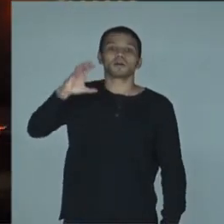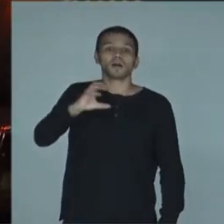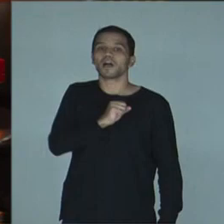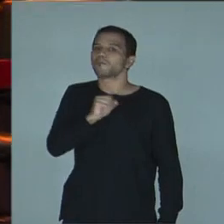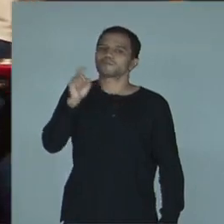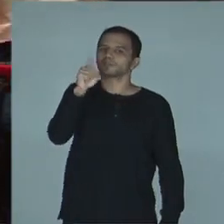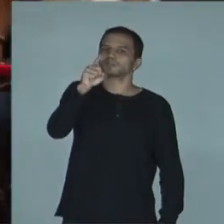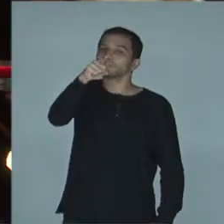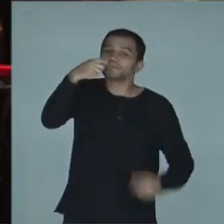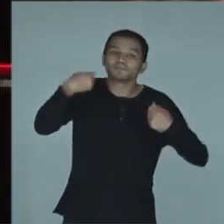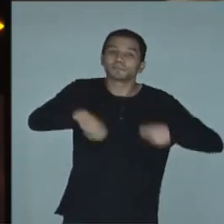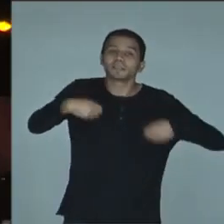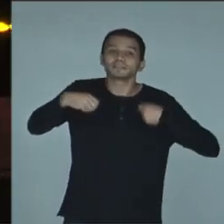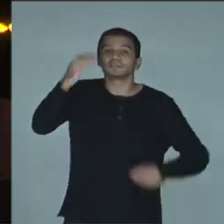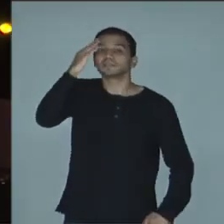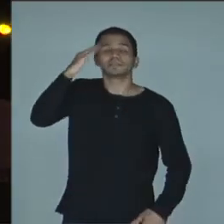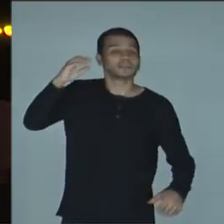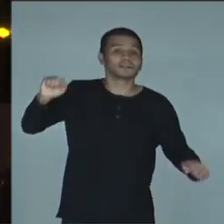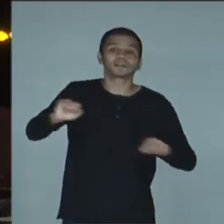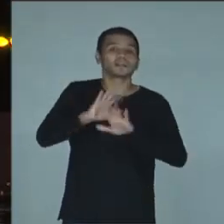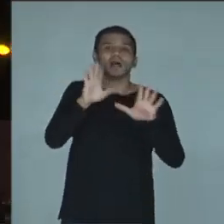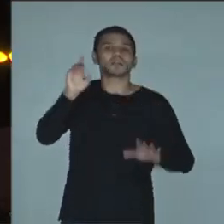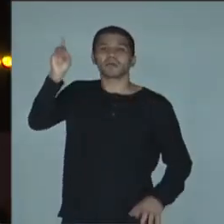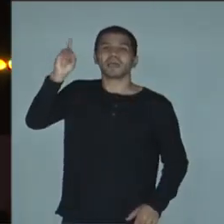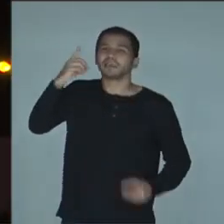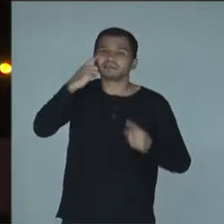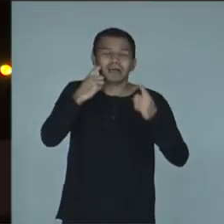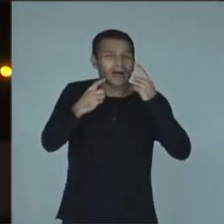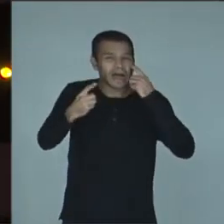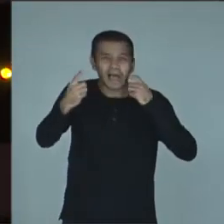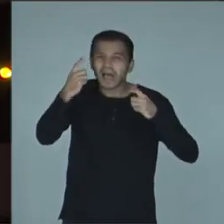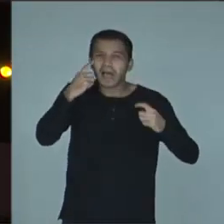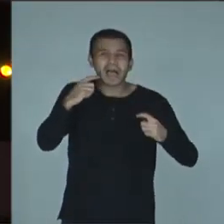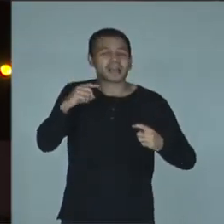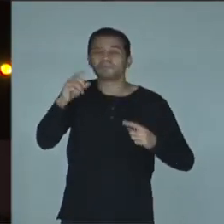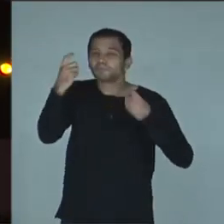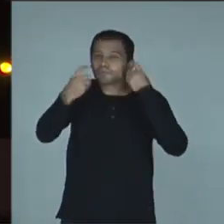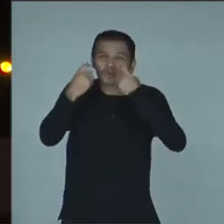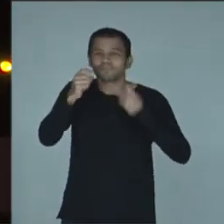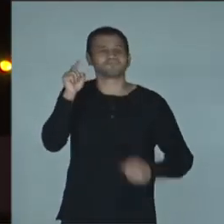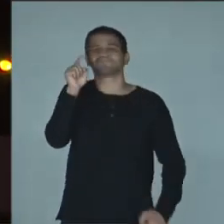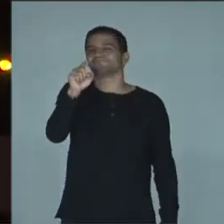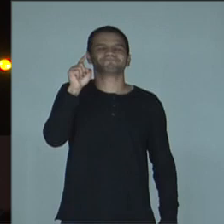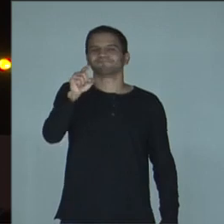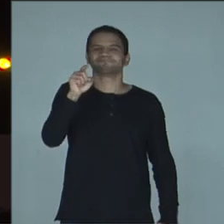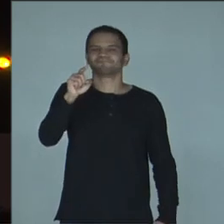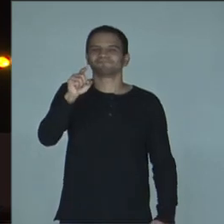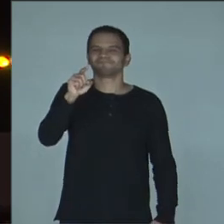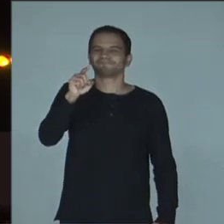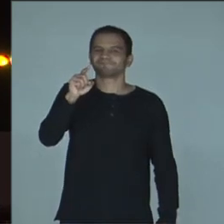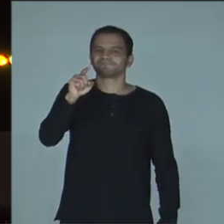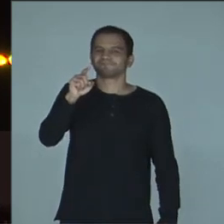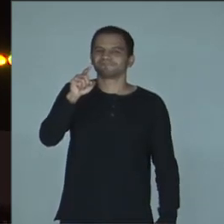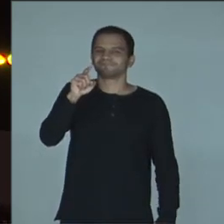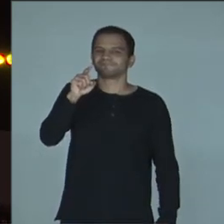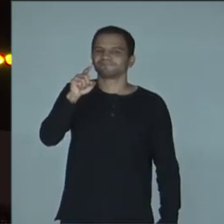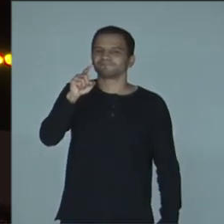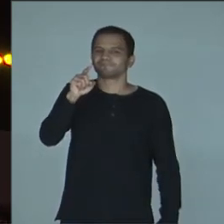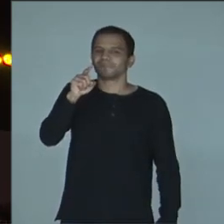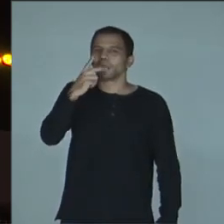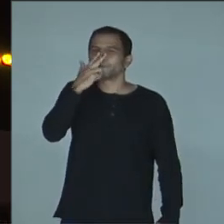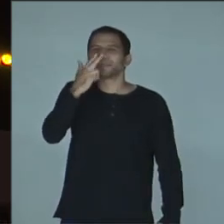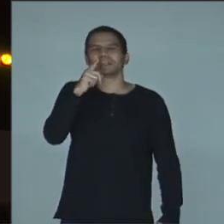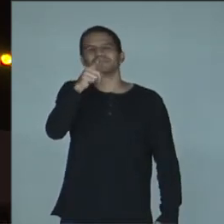se você não entendeu o quanto ele chora pela tua vida se você transforme seus problemas na